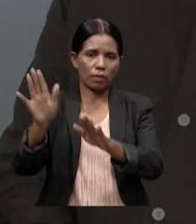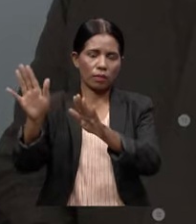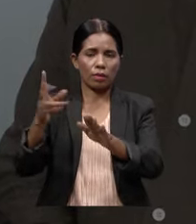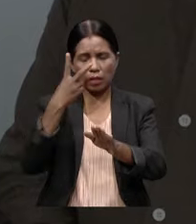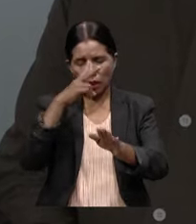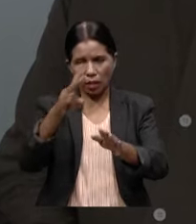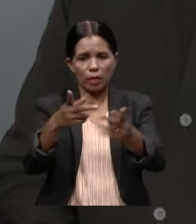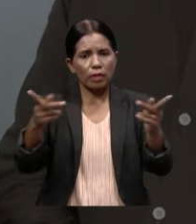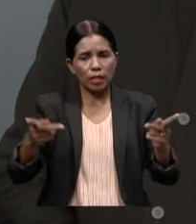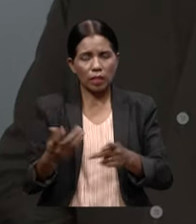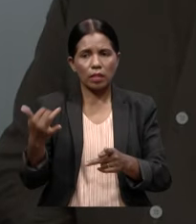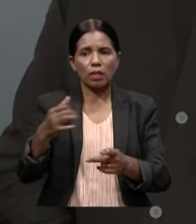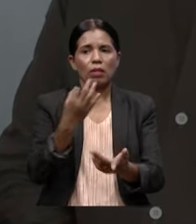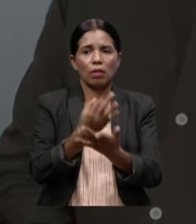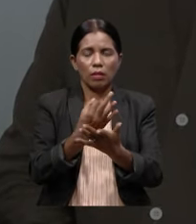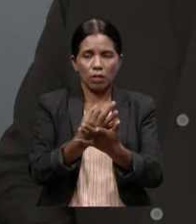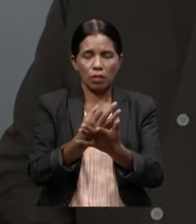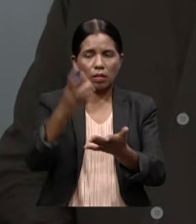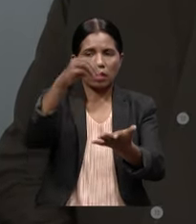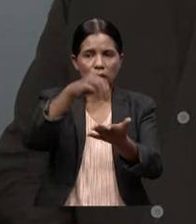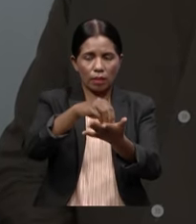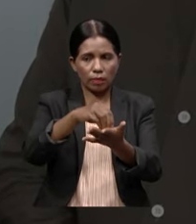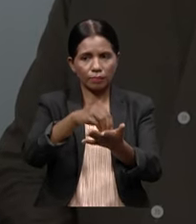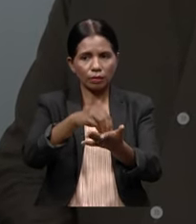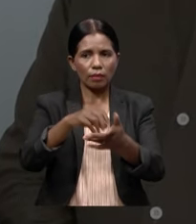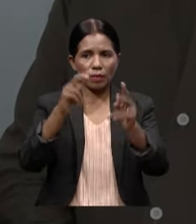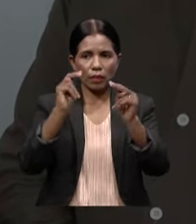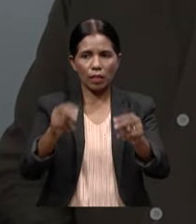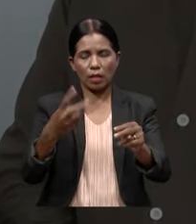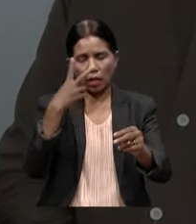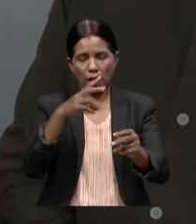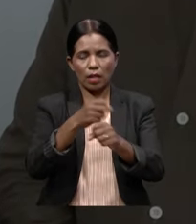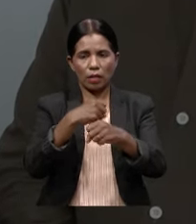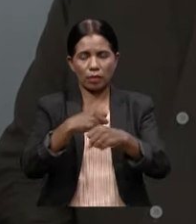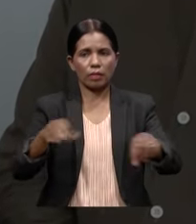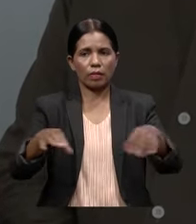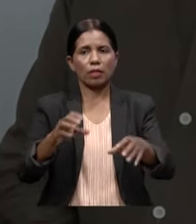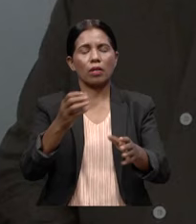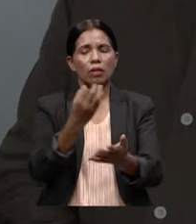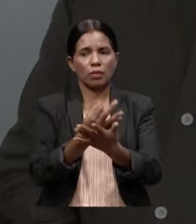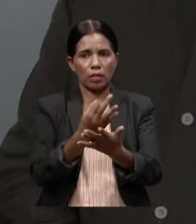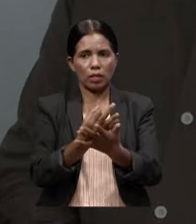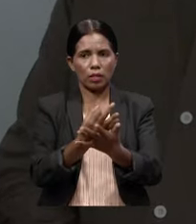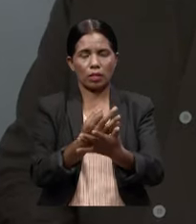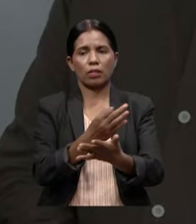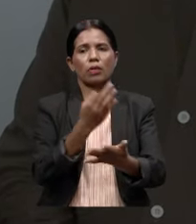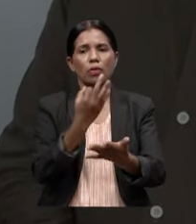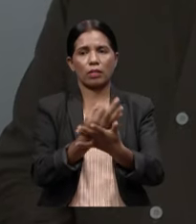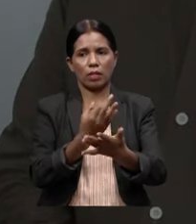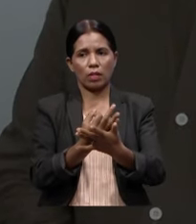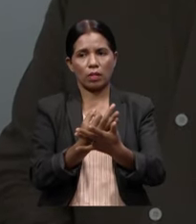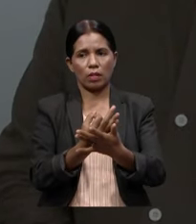haver condição cata osan quando tá o bane nia tem que revitalizar dun e nia tem que osan tem que